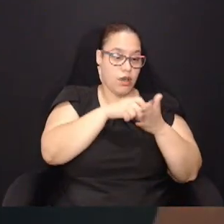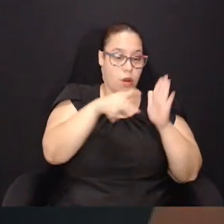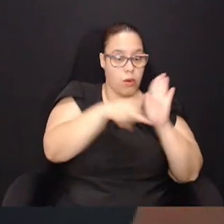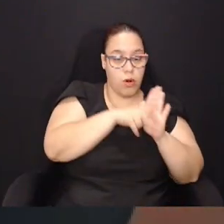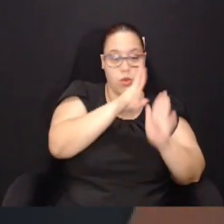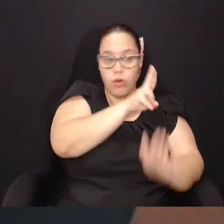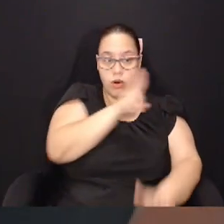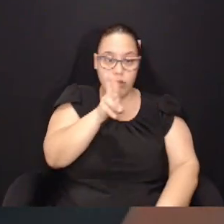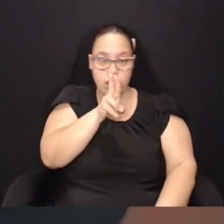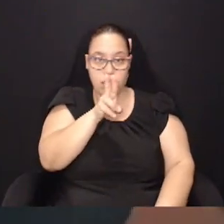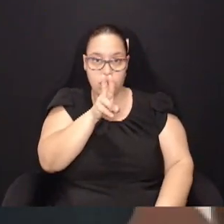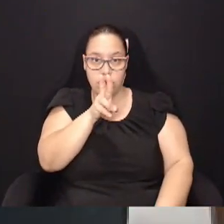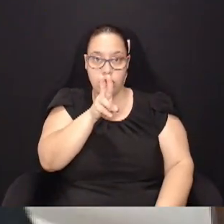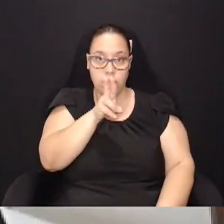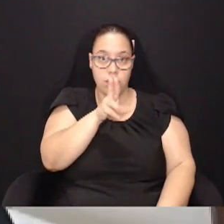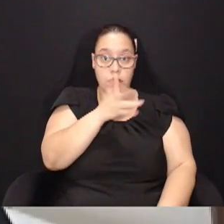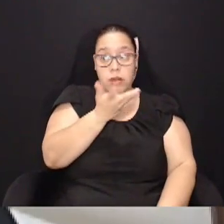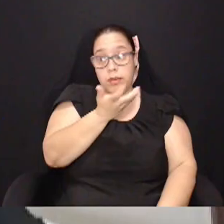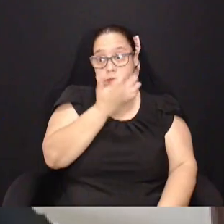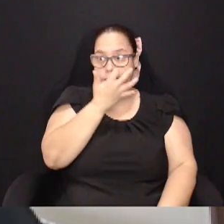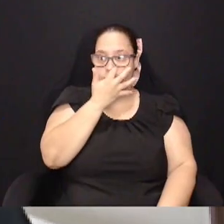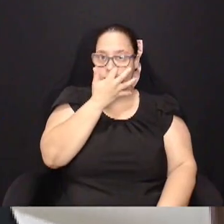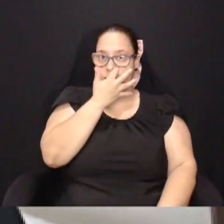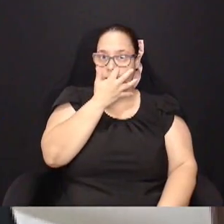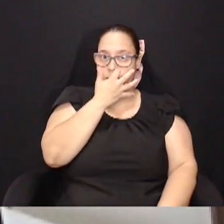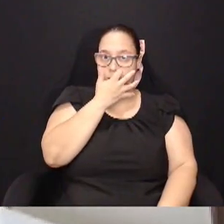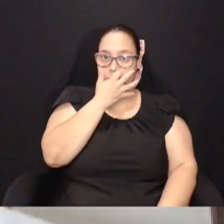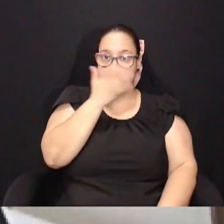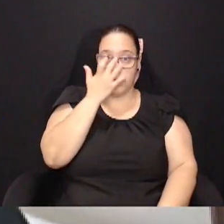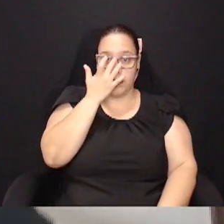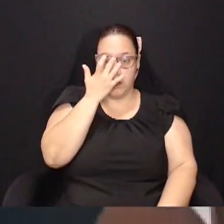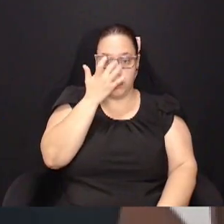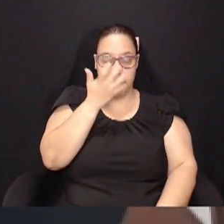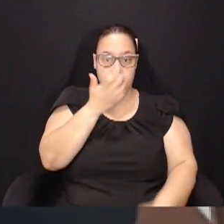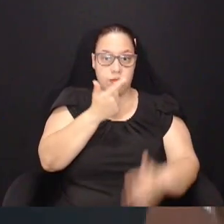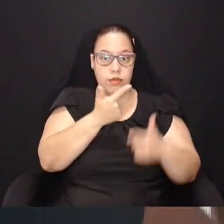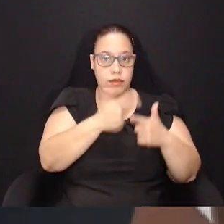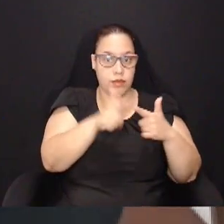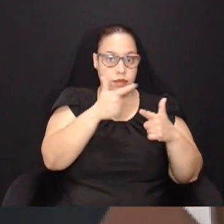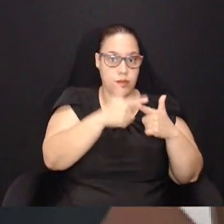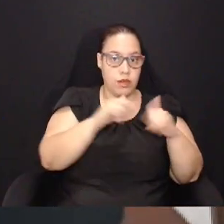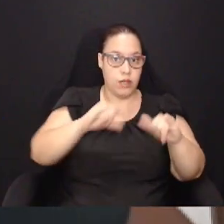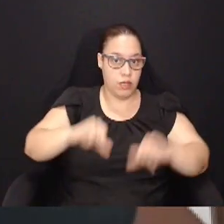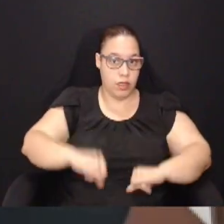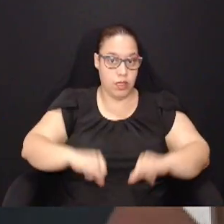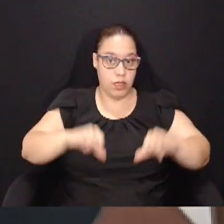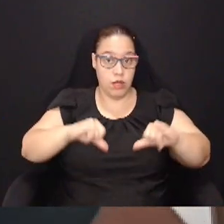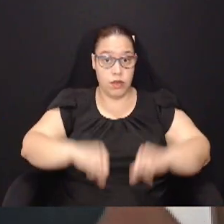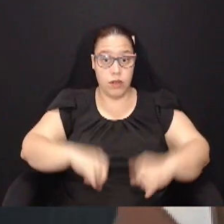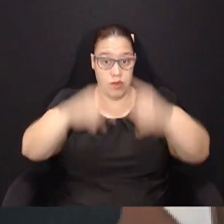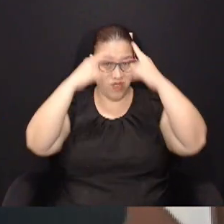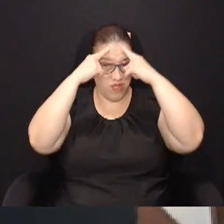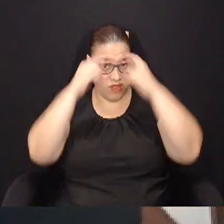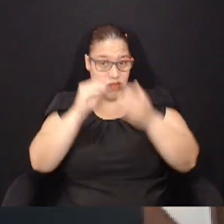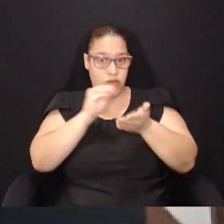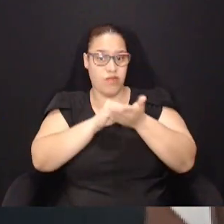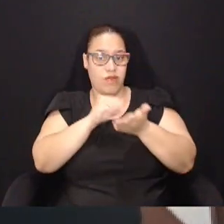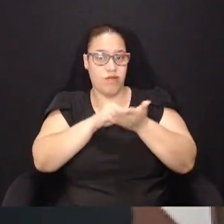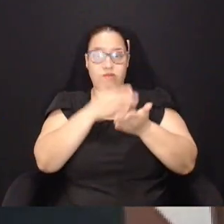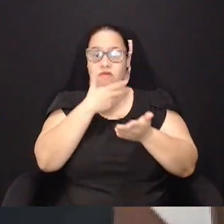saber estudar. Por quê? Porque desde o princípio vem sofrendo violência da falta do pai, violência da falta da